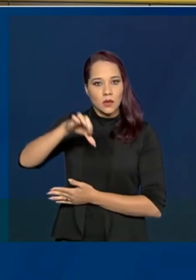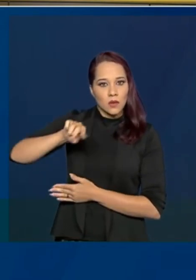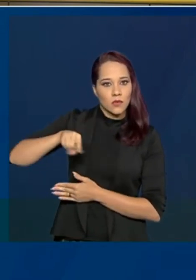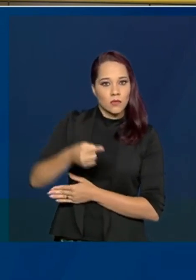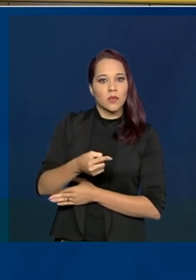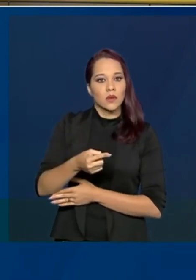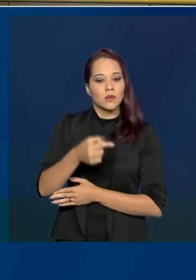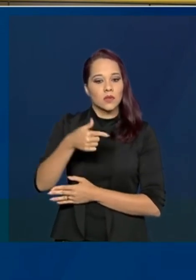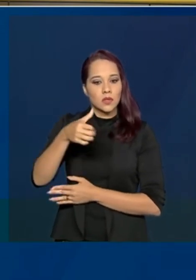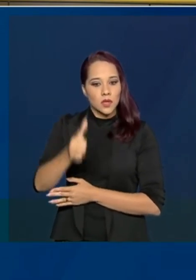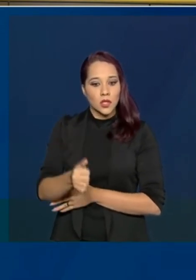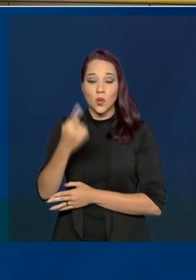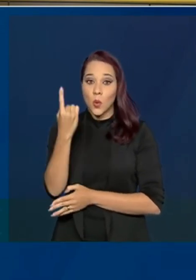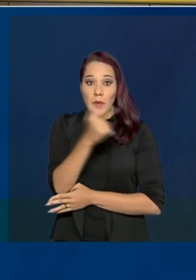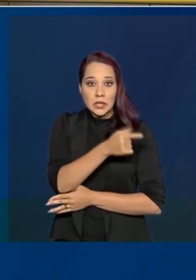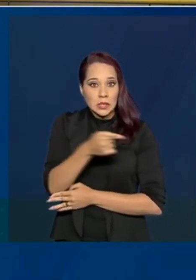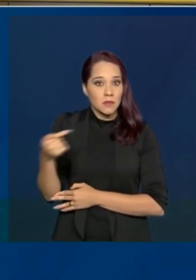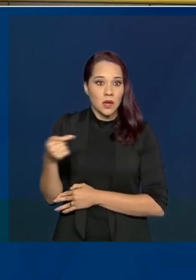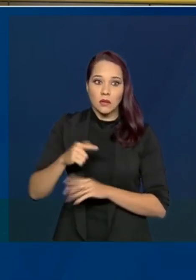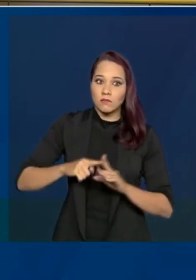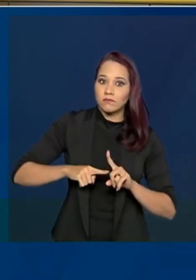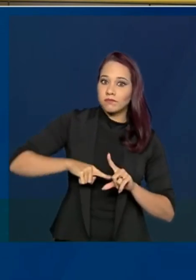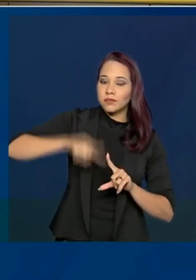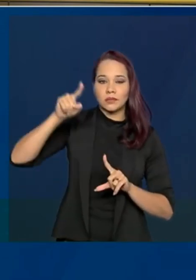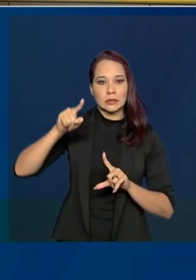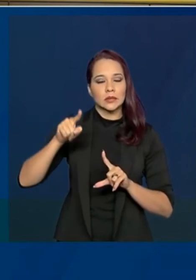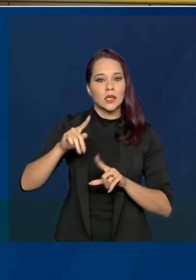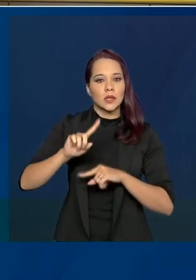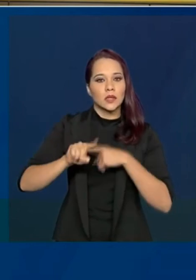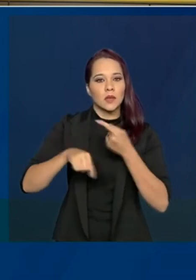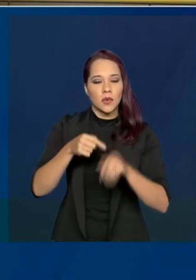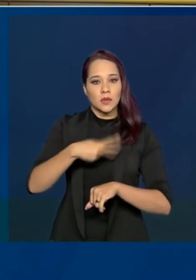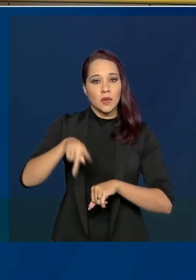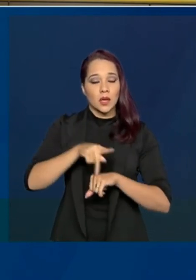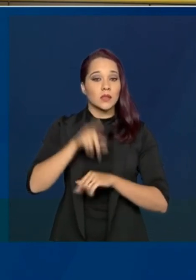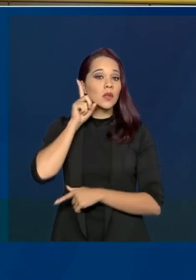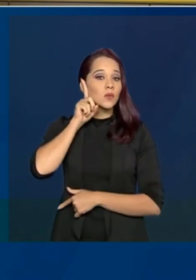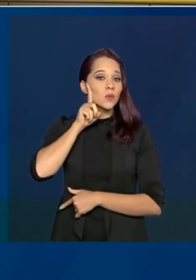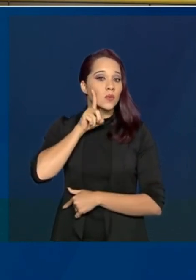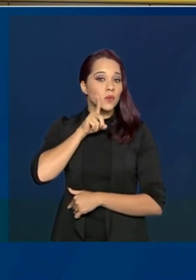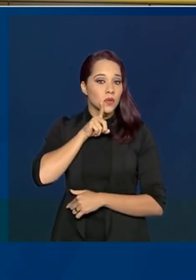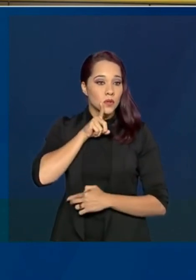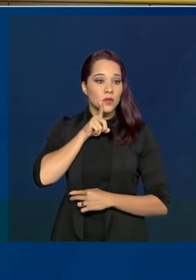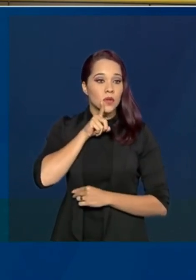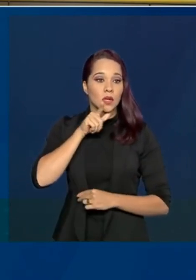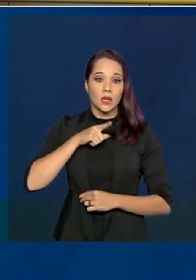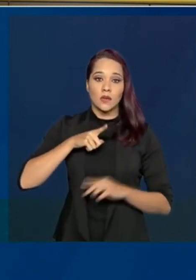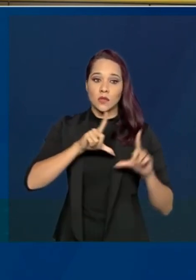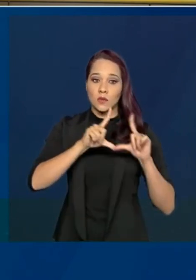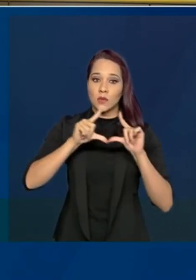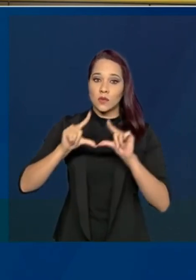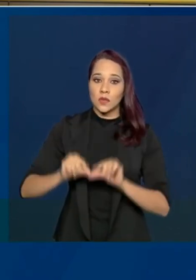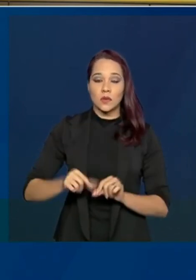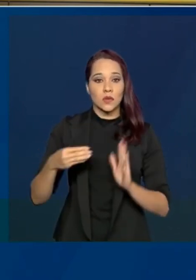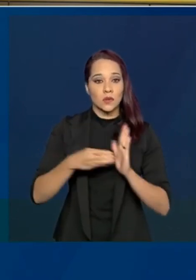559.207 casos numa única semana, em seguida dos Estados Unidos, que vem numa redução ao longo das